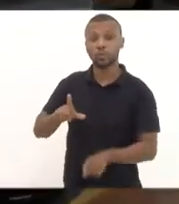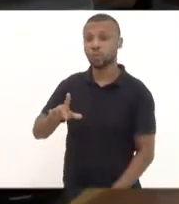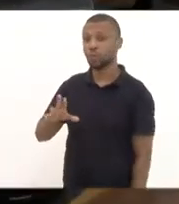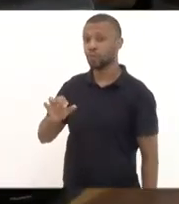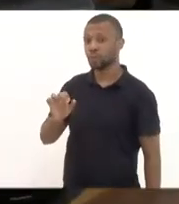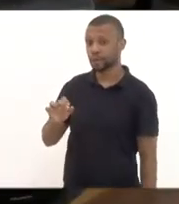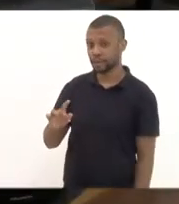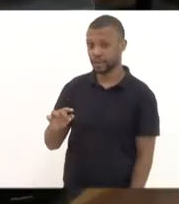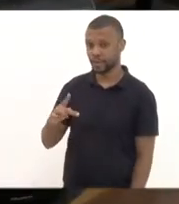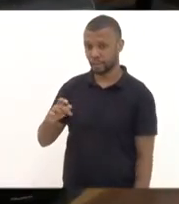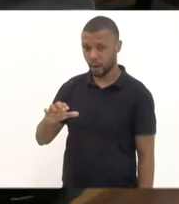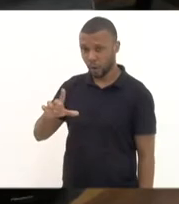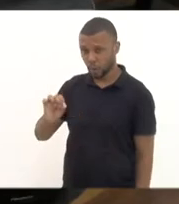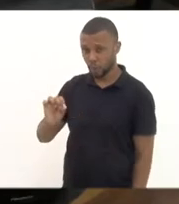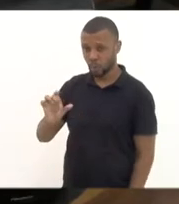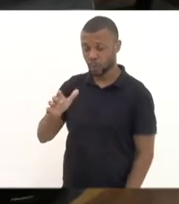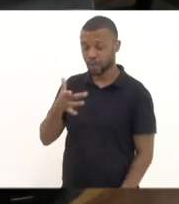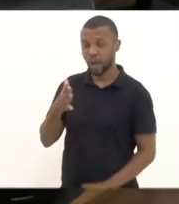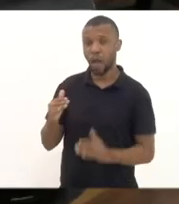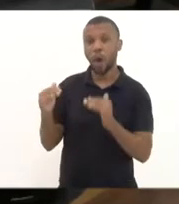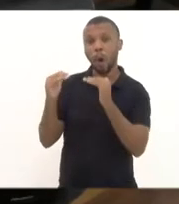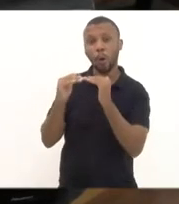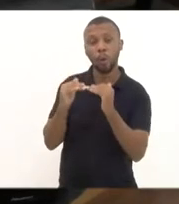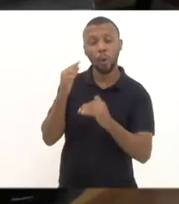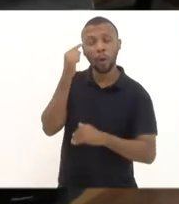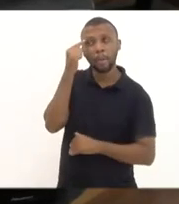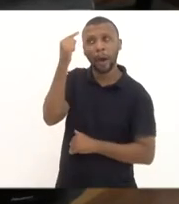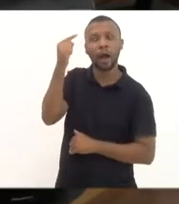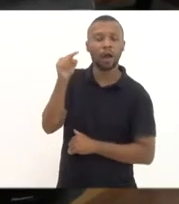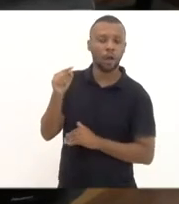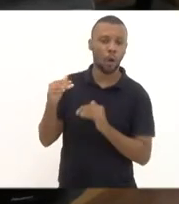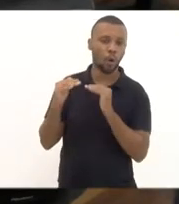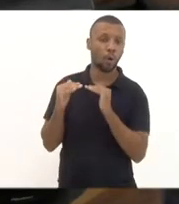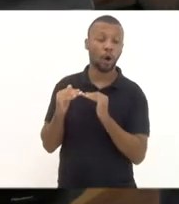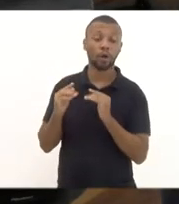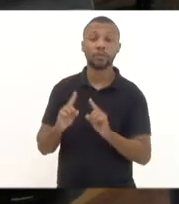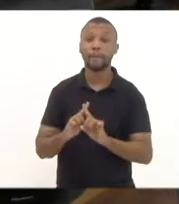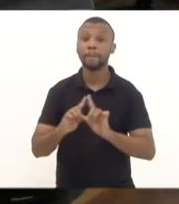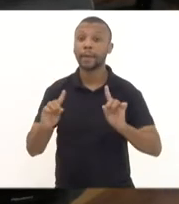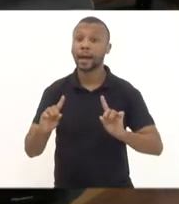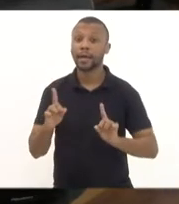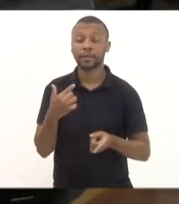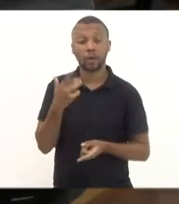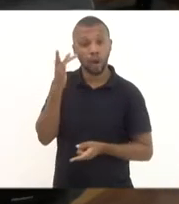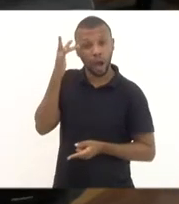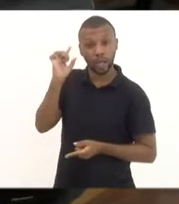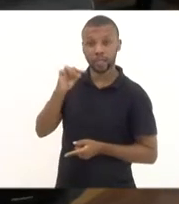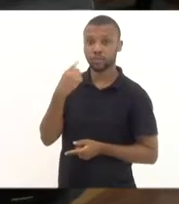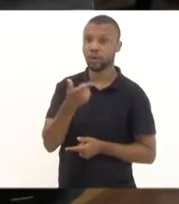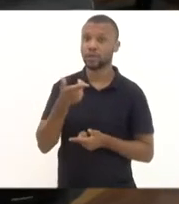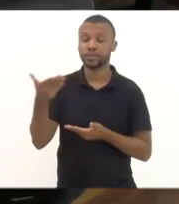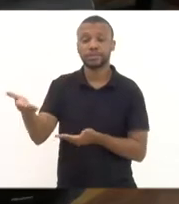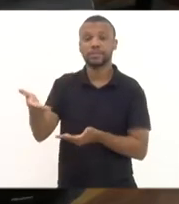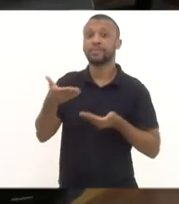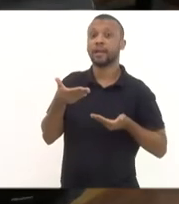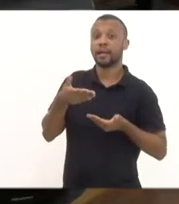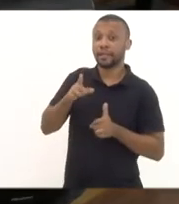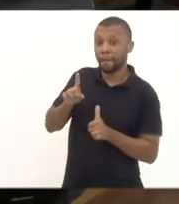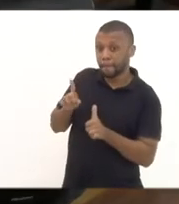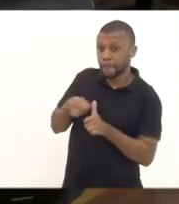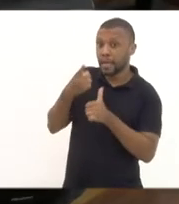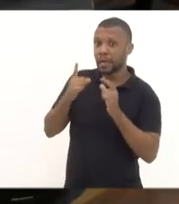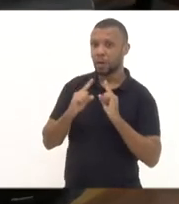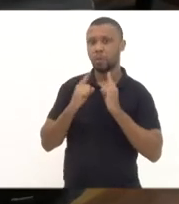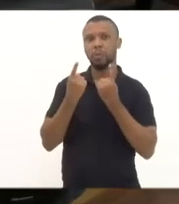coisas Paulo vai para ver na mesma linha e eu concordo com essa ideia mas eu acho que a gente deveria chamar para essa primeira lona